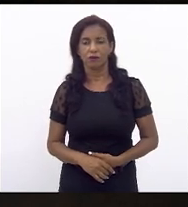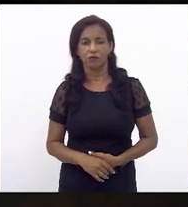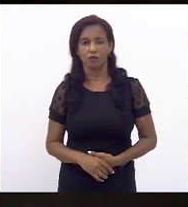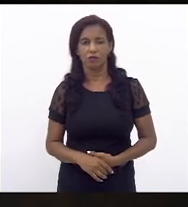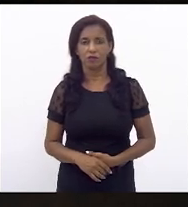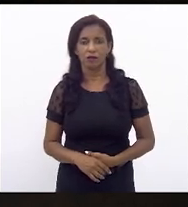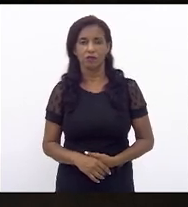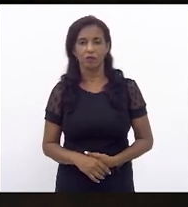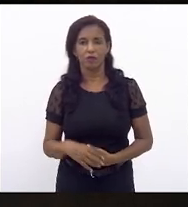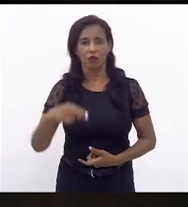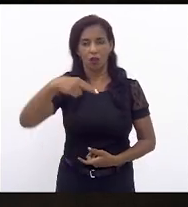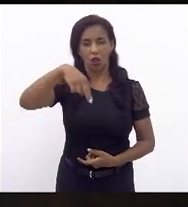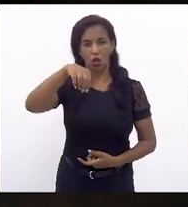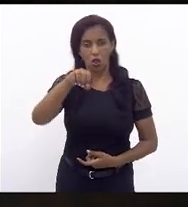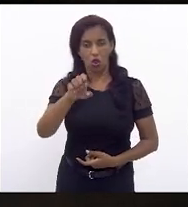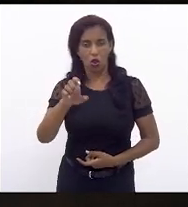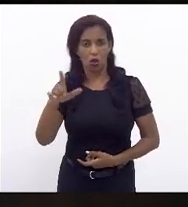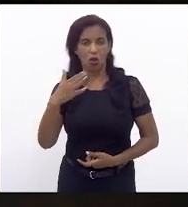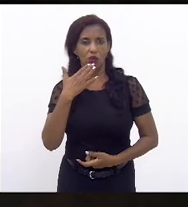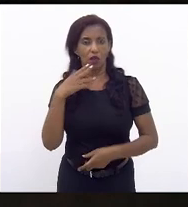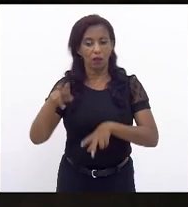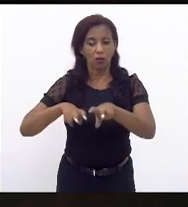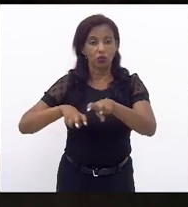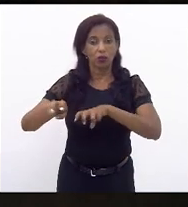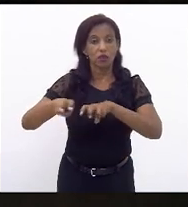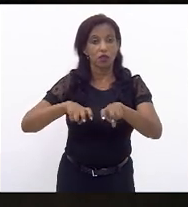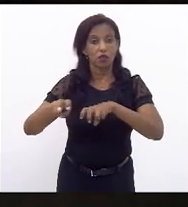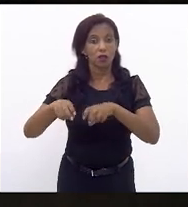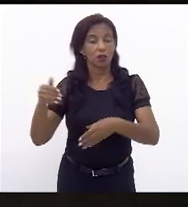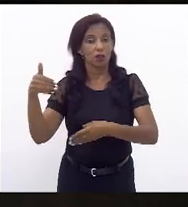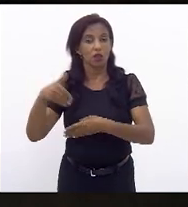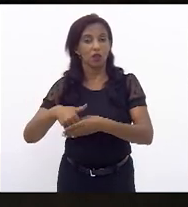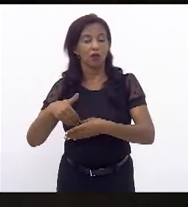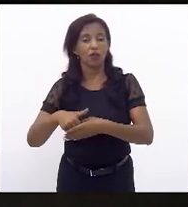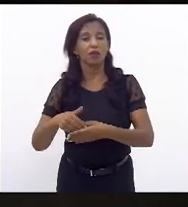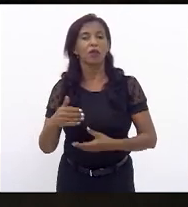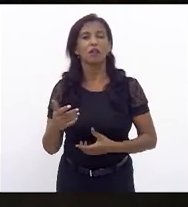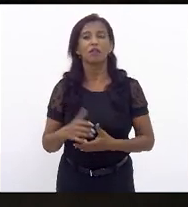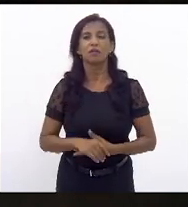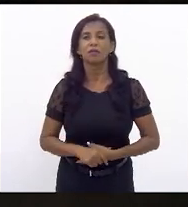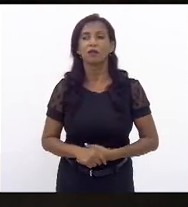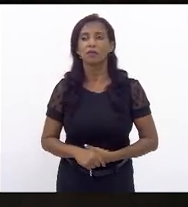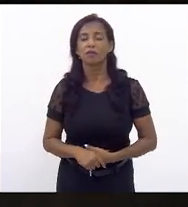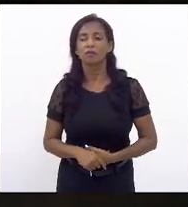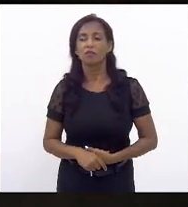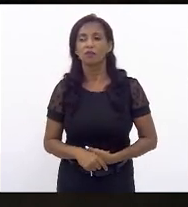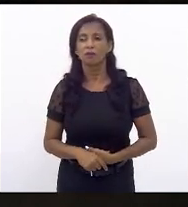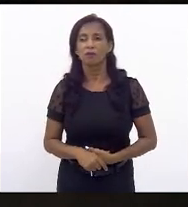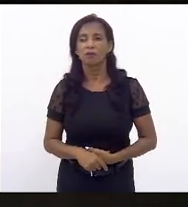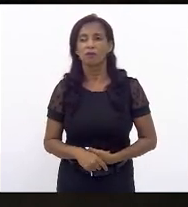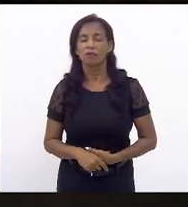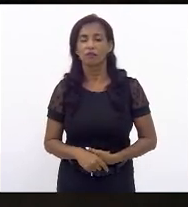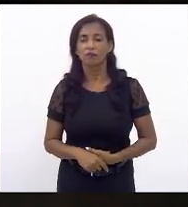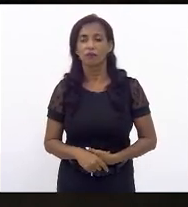está solicitando aqui, está no trânsito, quer votar. Deputado Noel de Carvalho.